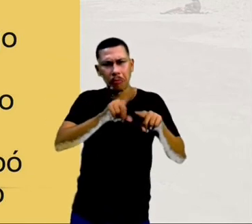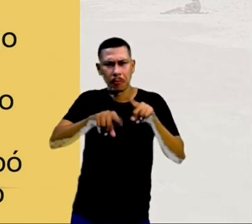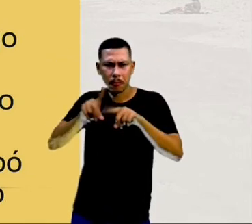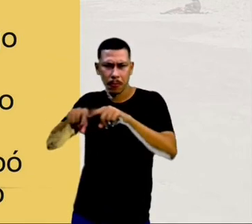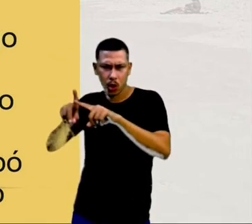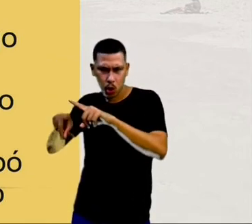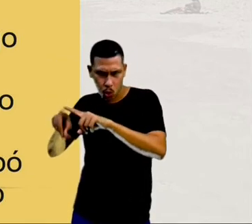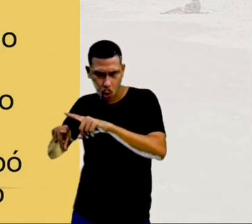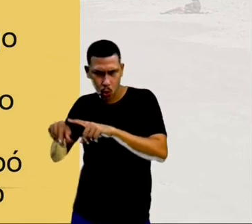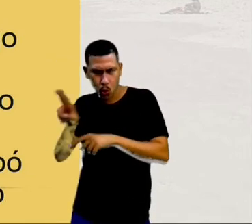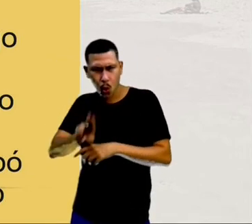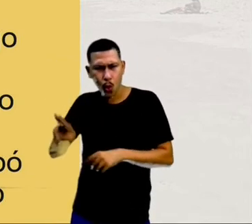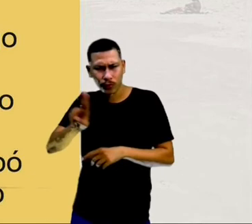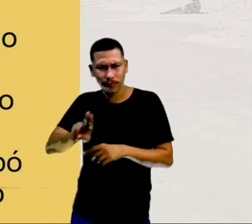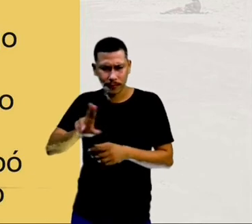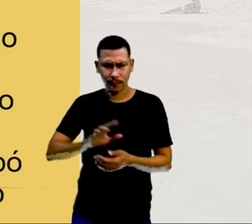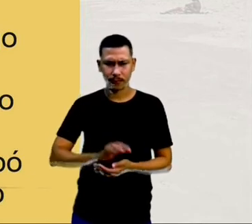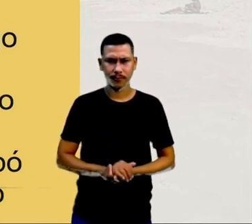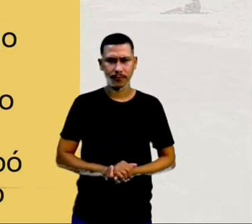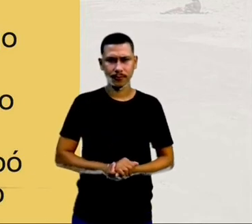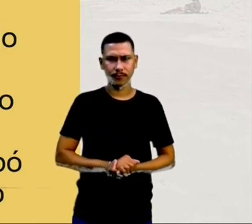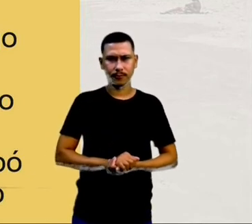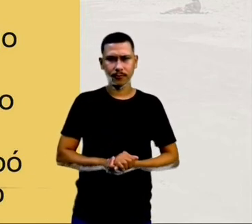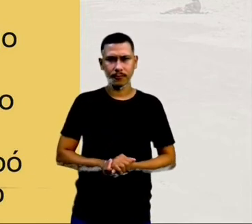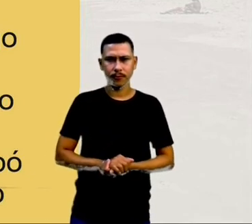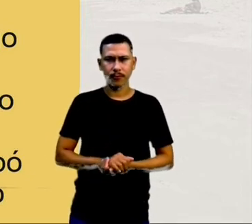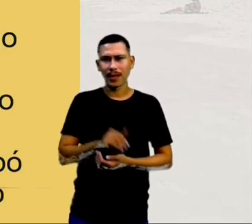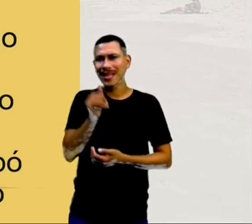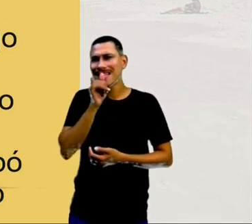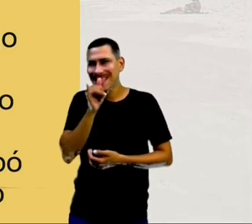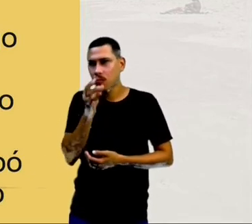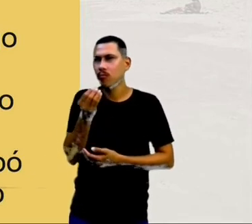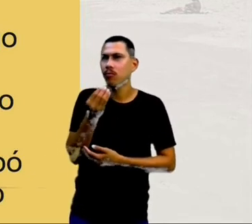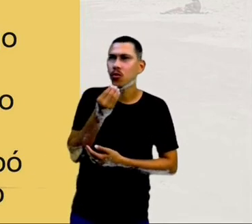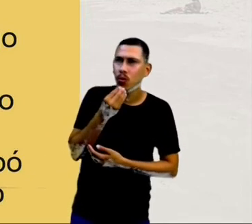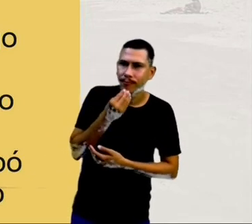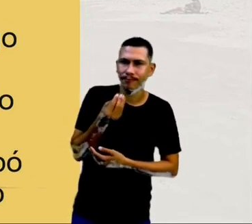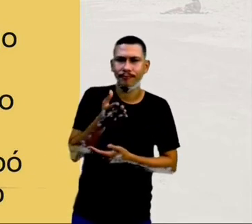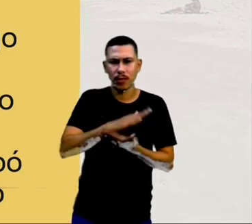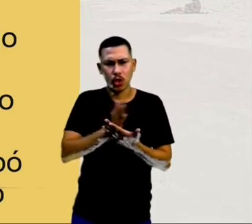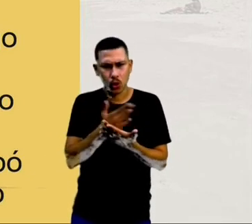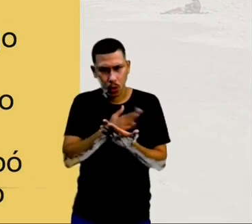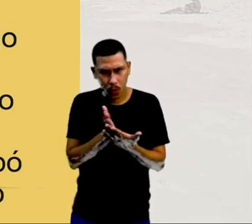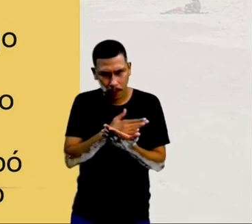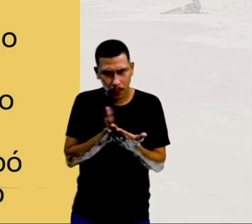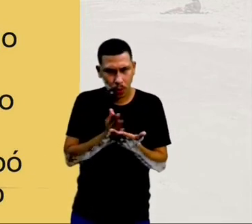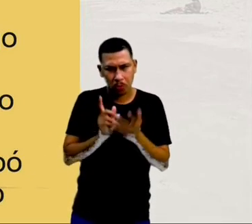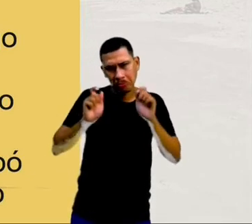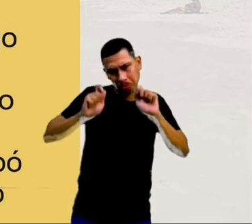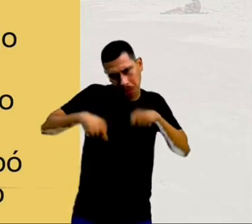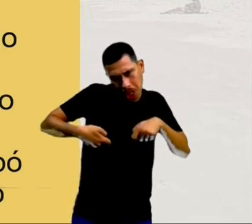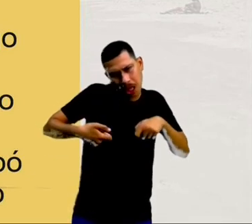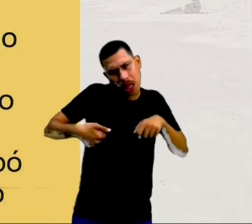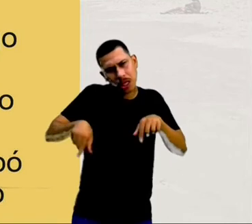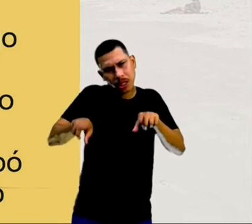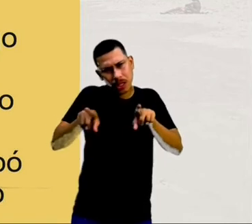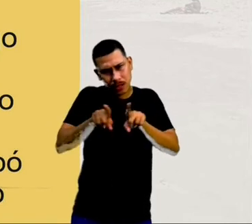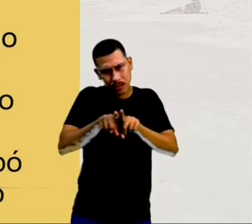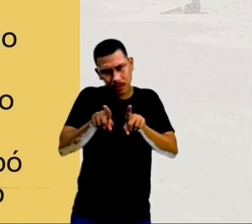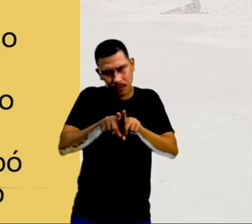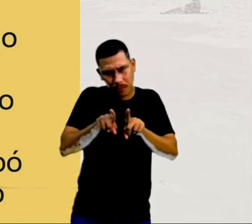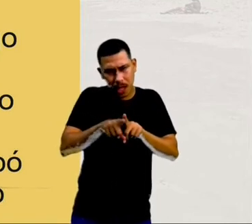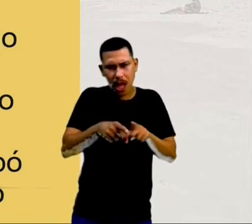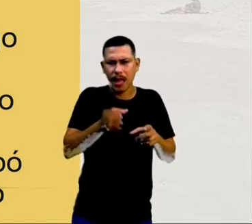o seguinte, a gente, para manter a qualidade do bolo, vai ter que manter o padrão